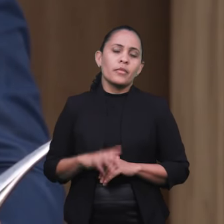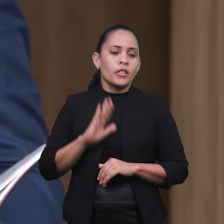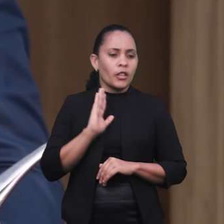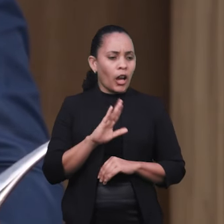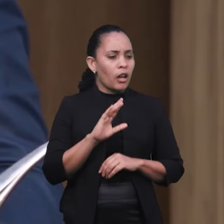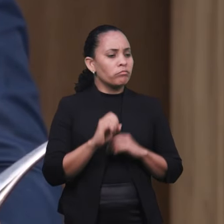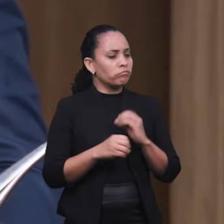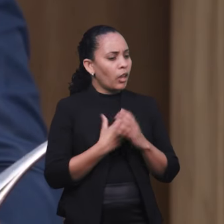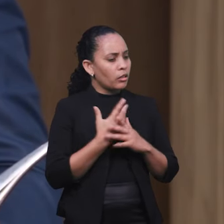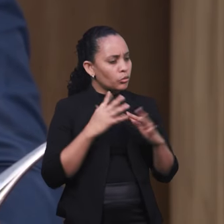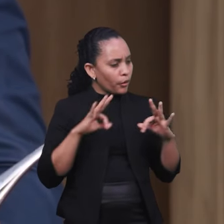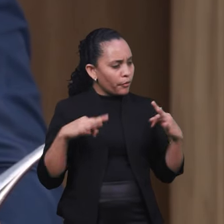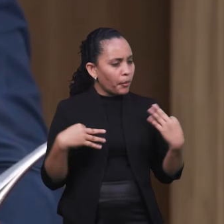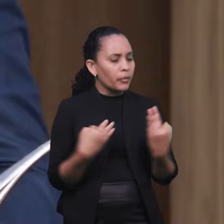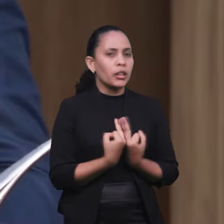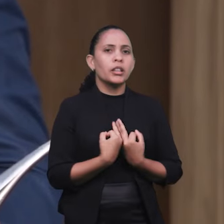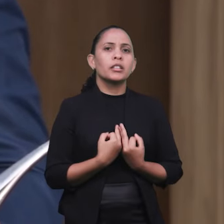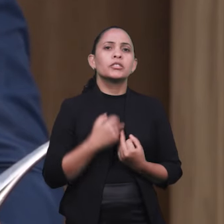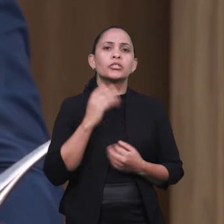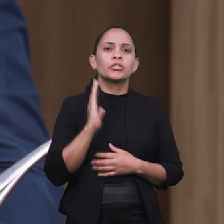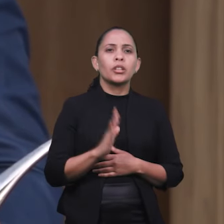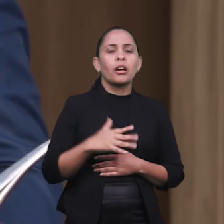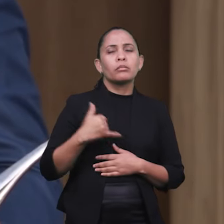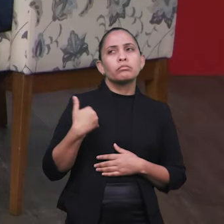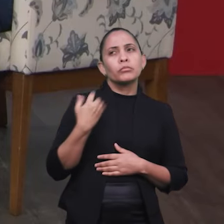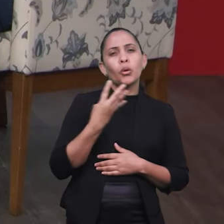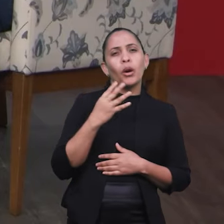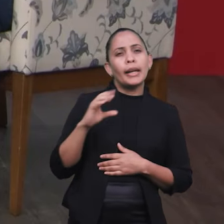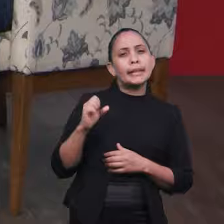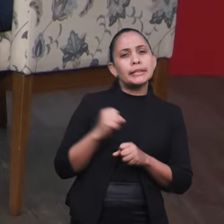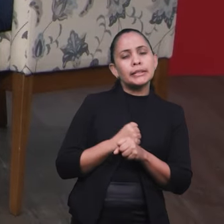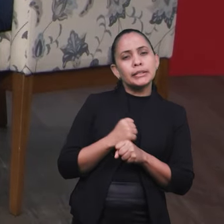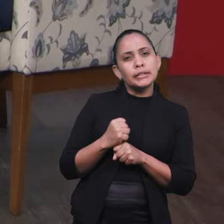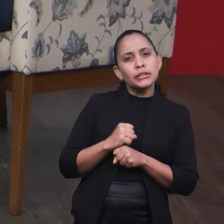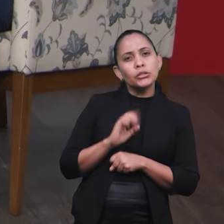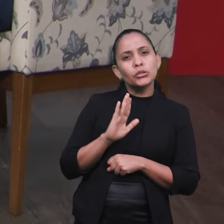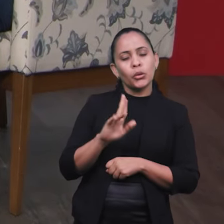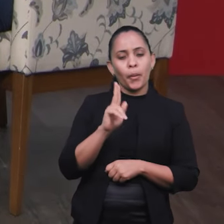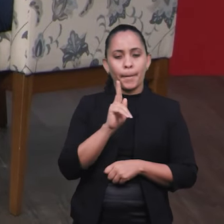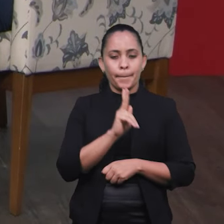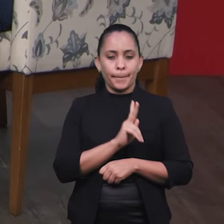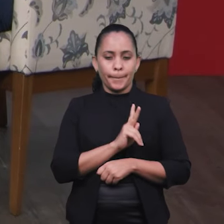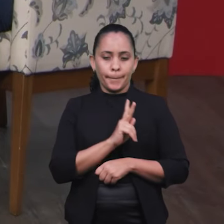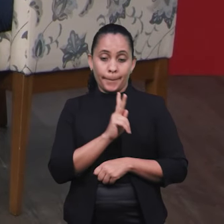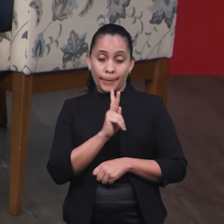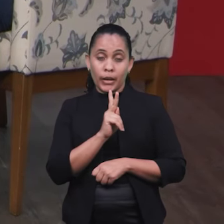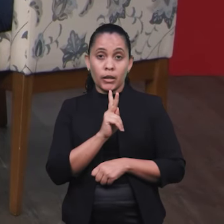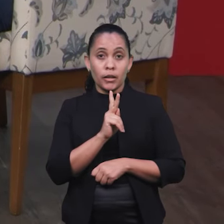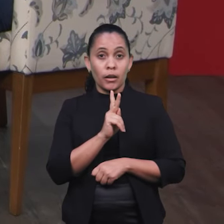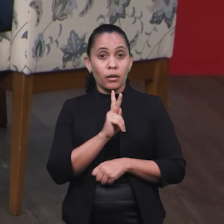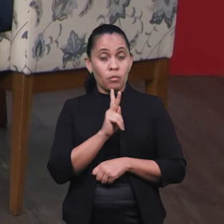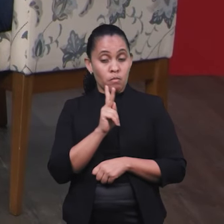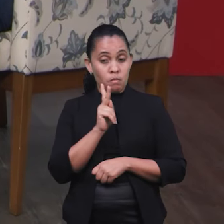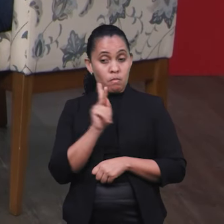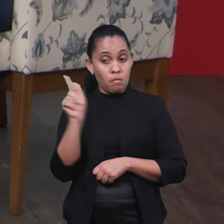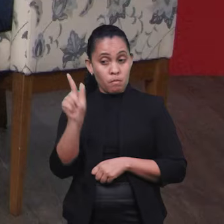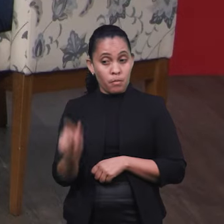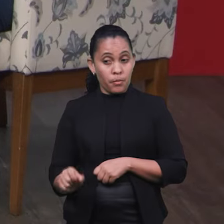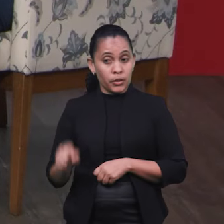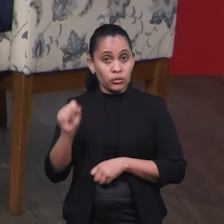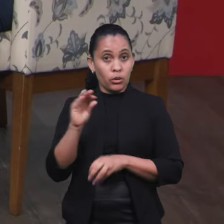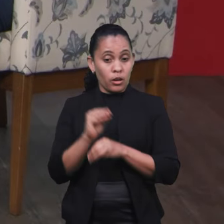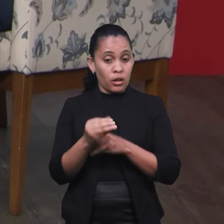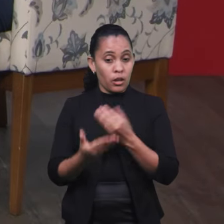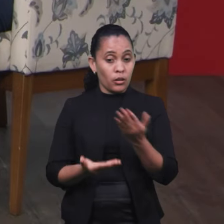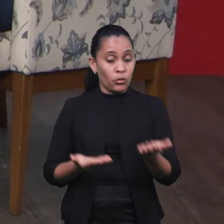formado a sua família, ele se tornou... Após os 40 anos. ele se tornou um pastor, ele cuidava do rebanho do